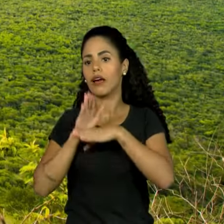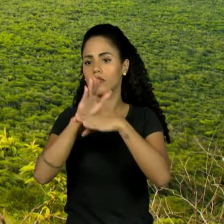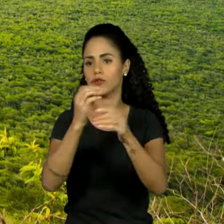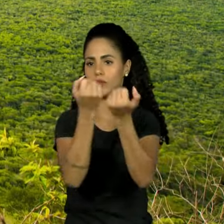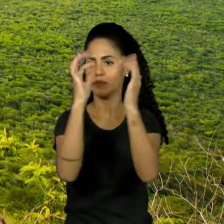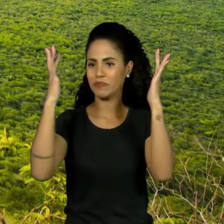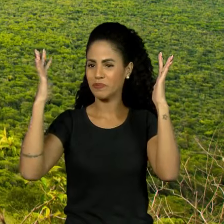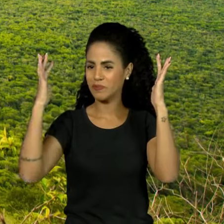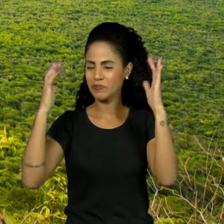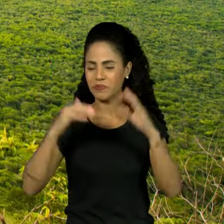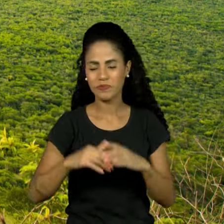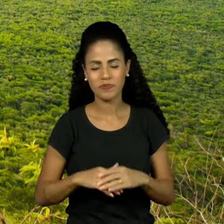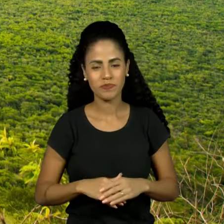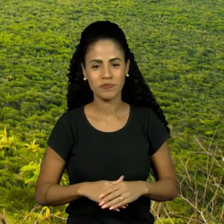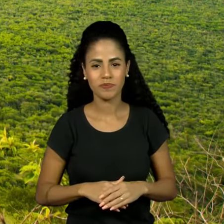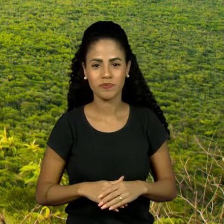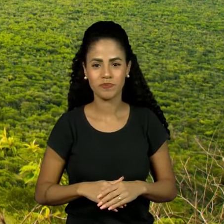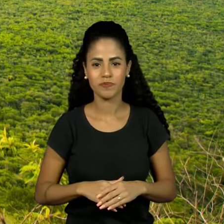renda.